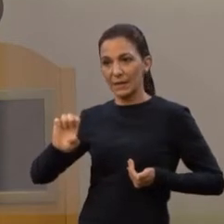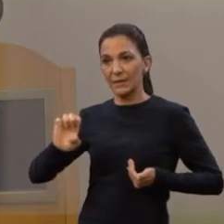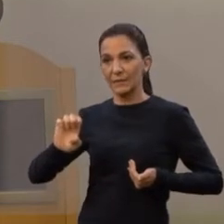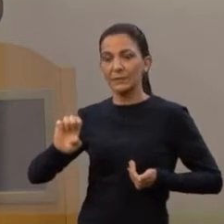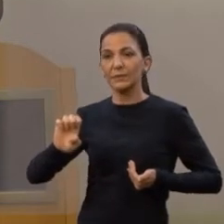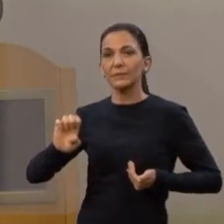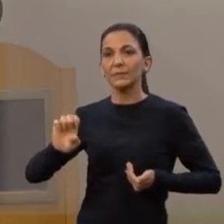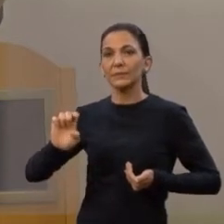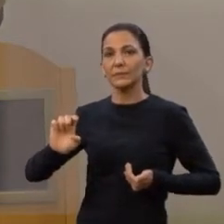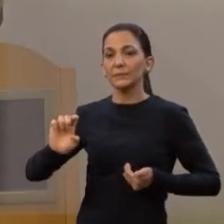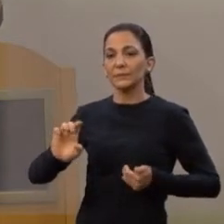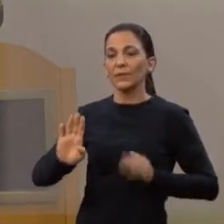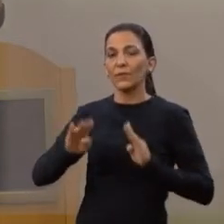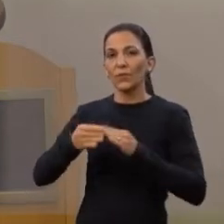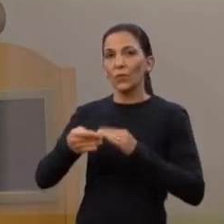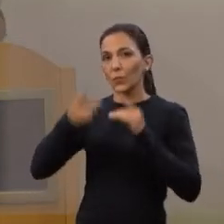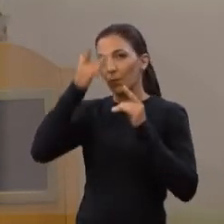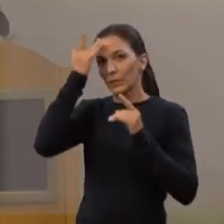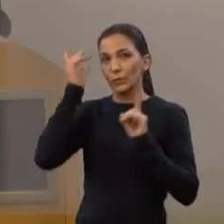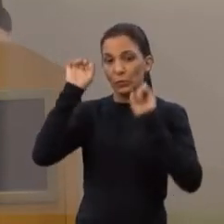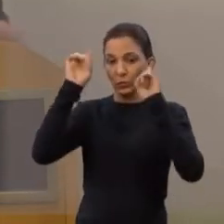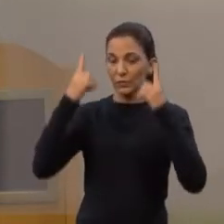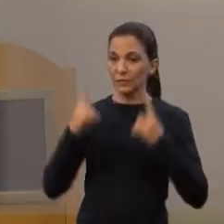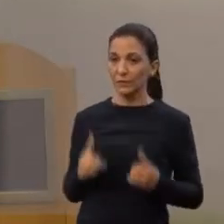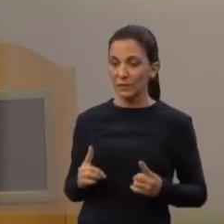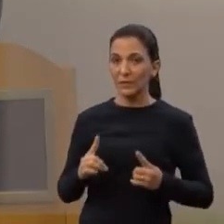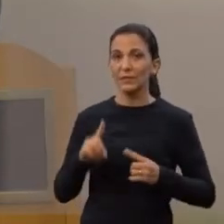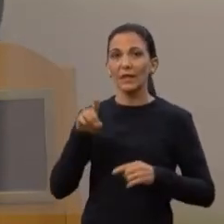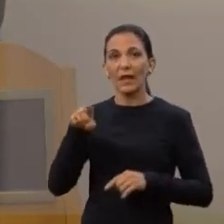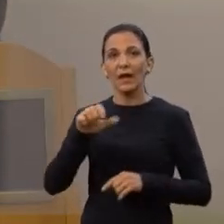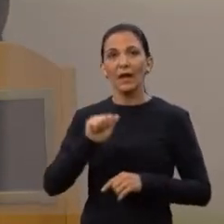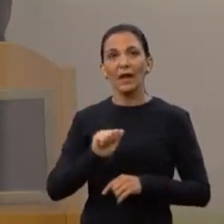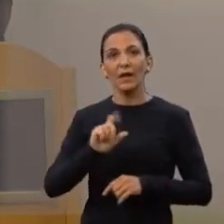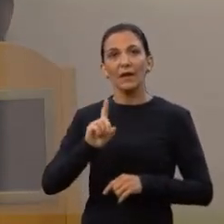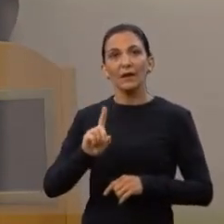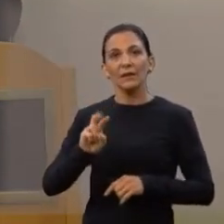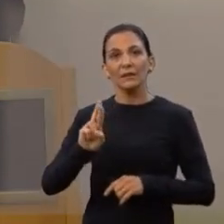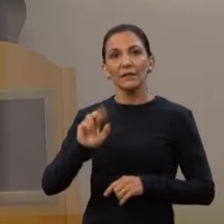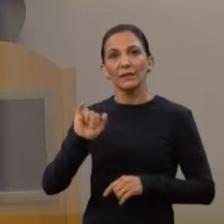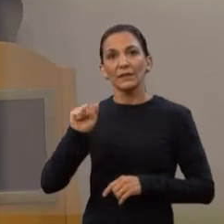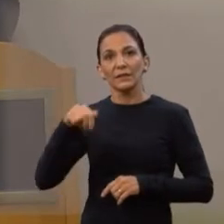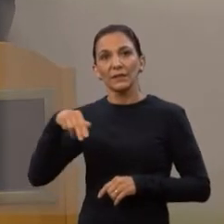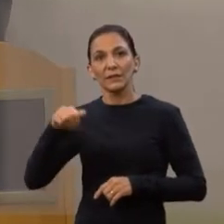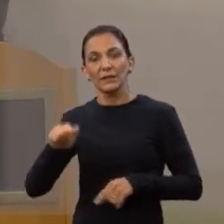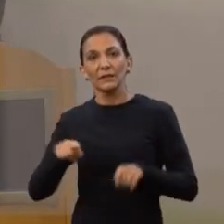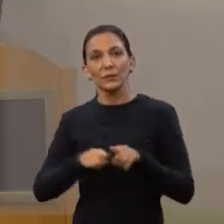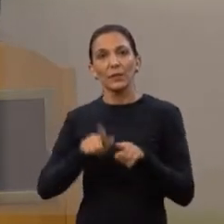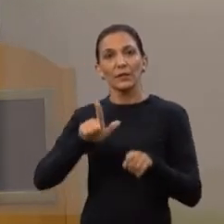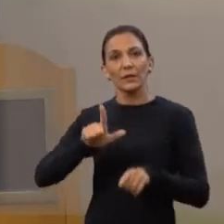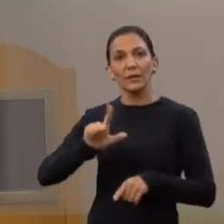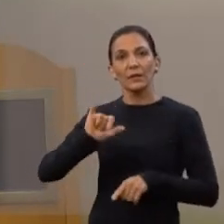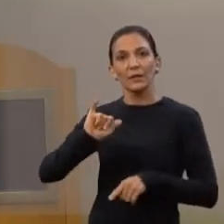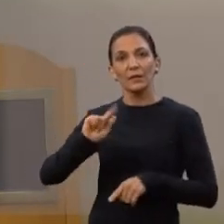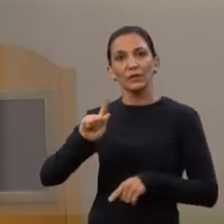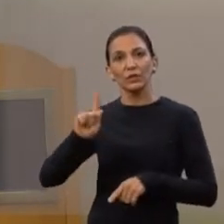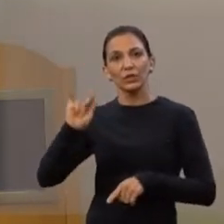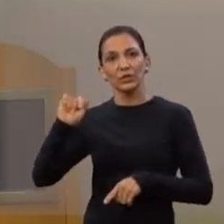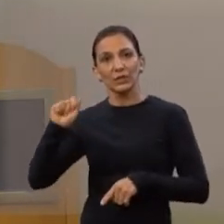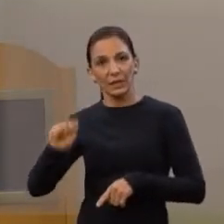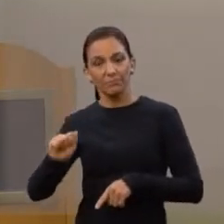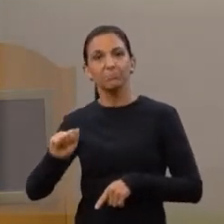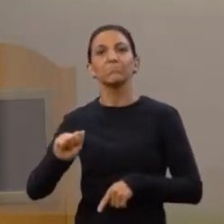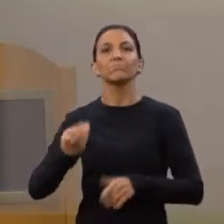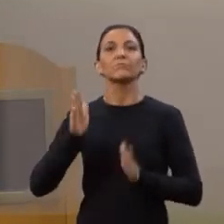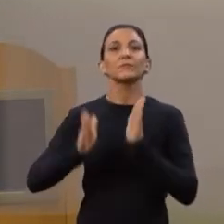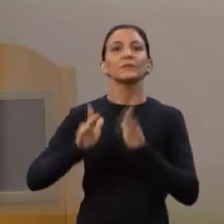excepcionais de Araraquara a Pai da Adriana da lide todo mundo lá o trabalho que faz em nosso mandato